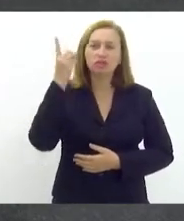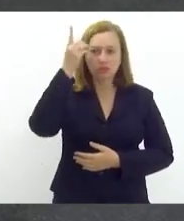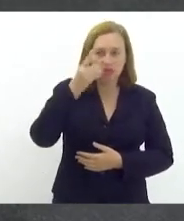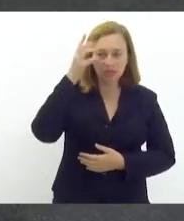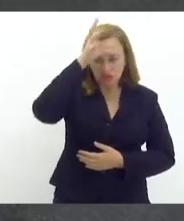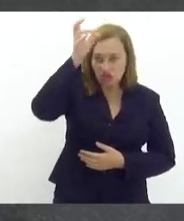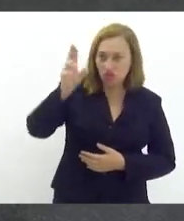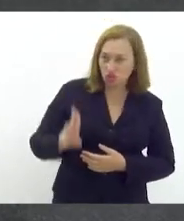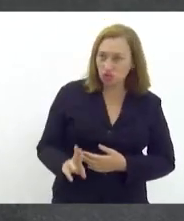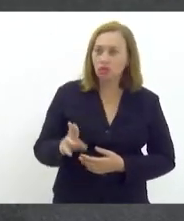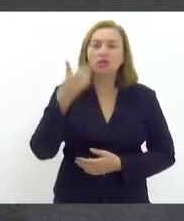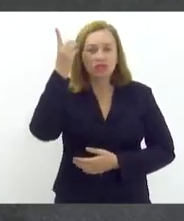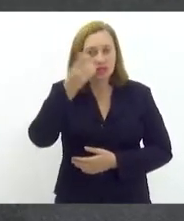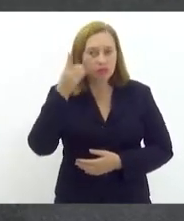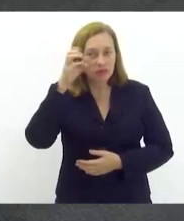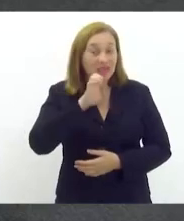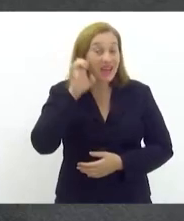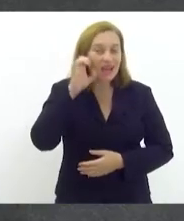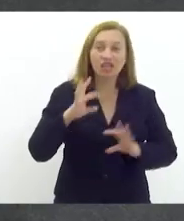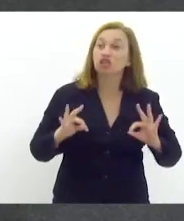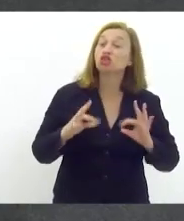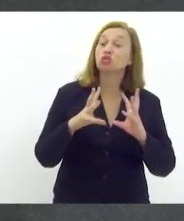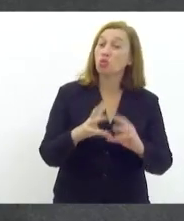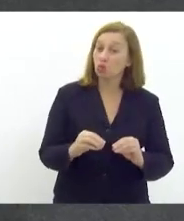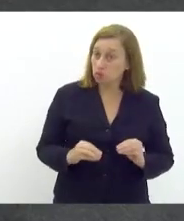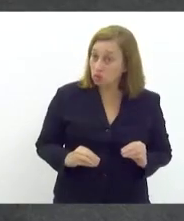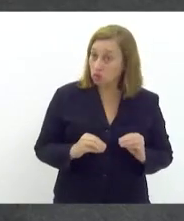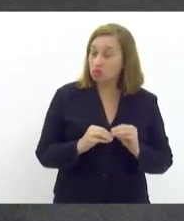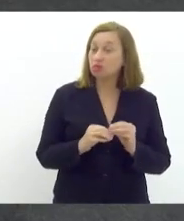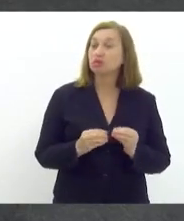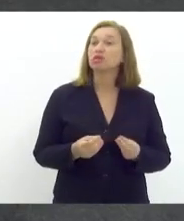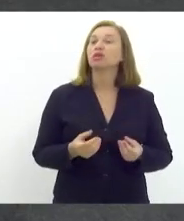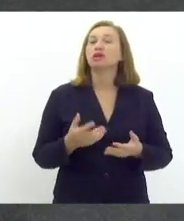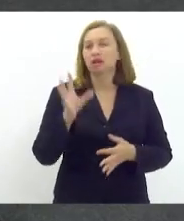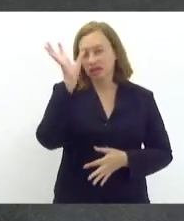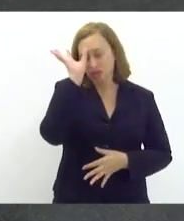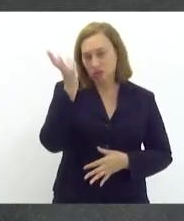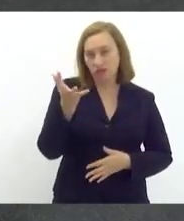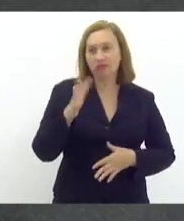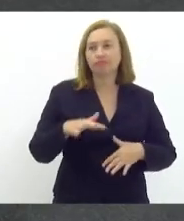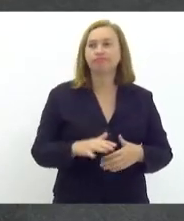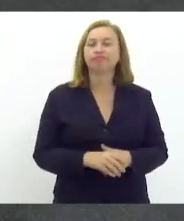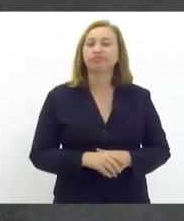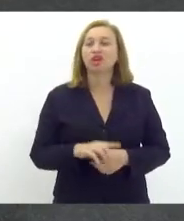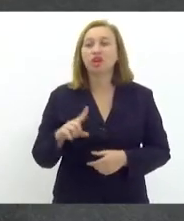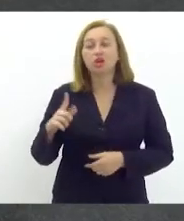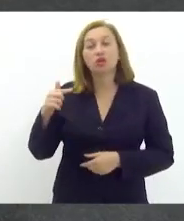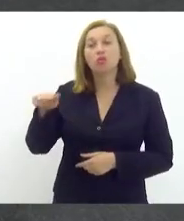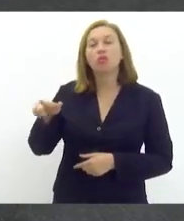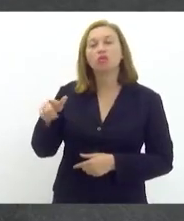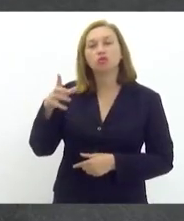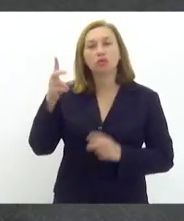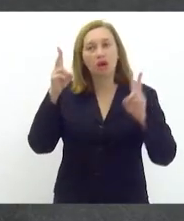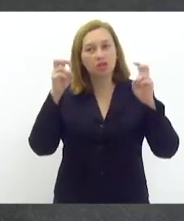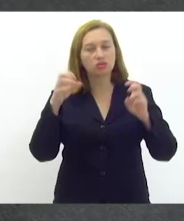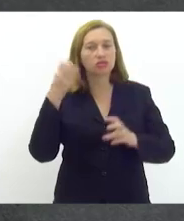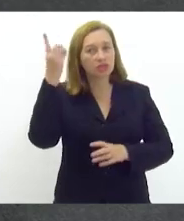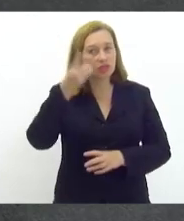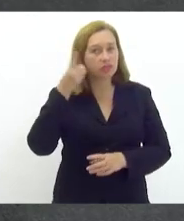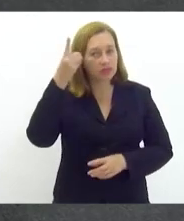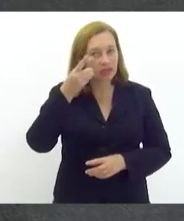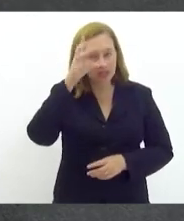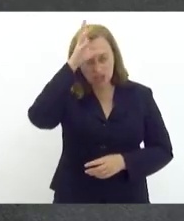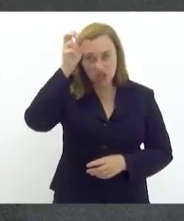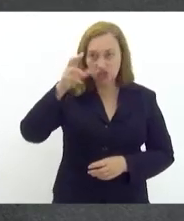Flávio Serafim deputada élika todos nós tentarmos resolver isso e a outra questão deputada tia Ju queria